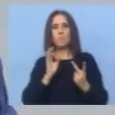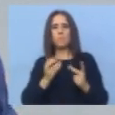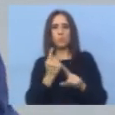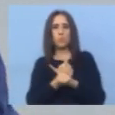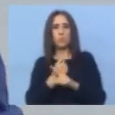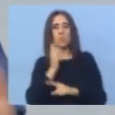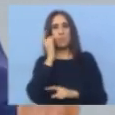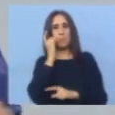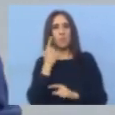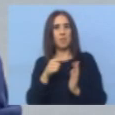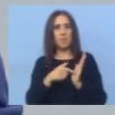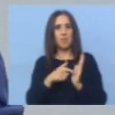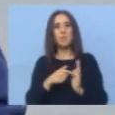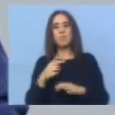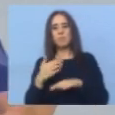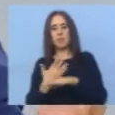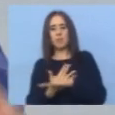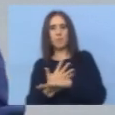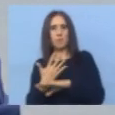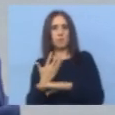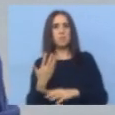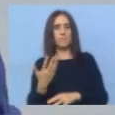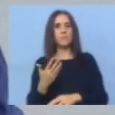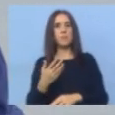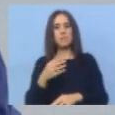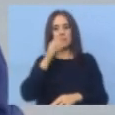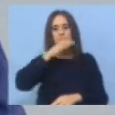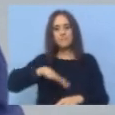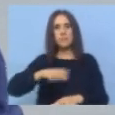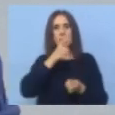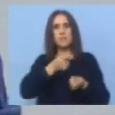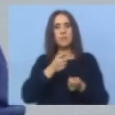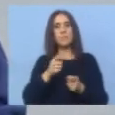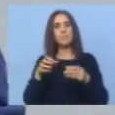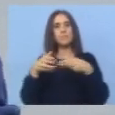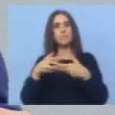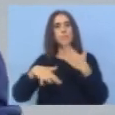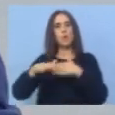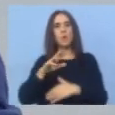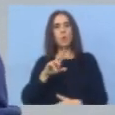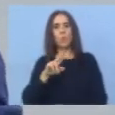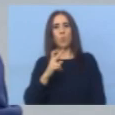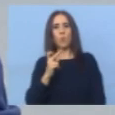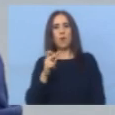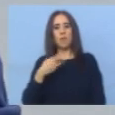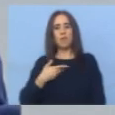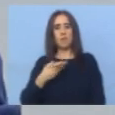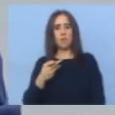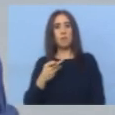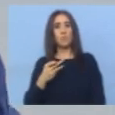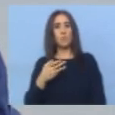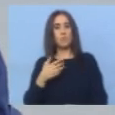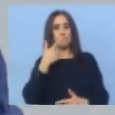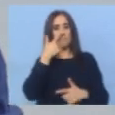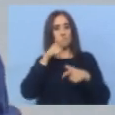nossos telemóveis, os diamantes, os territórios agrícolas pelos ruandeses, porque é uma guerra de milícias, e também dos